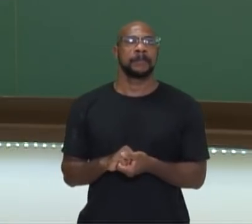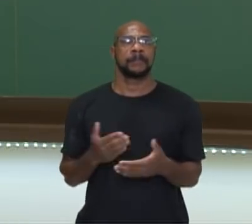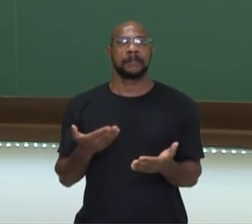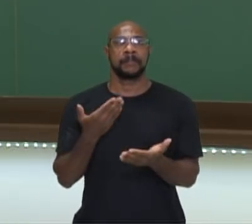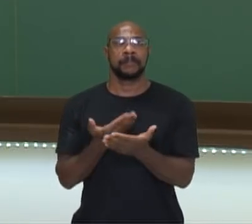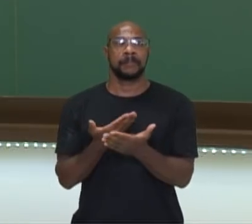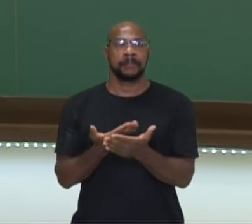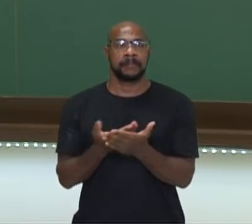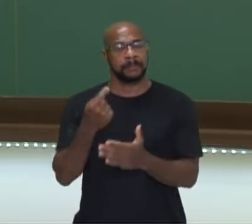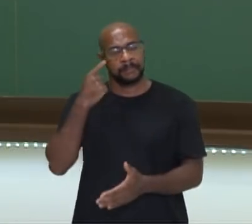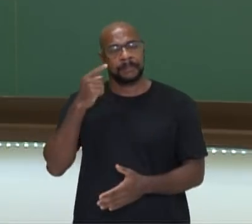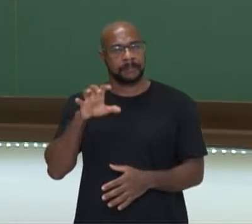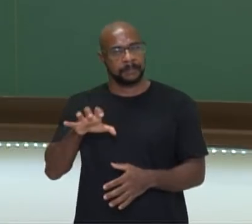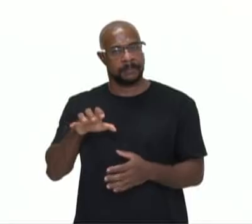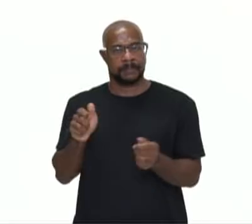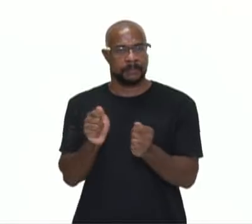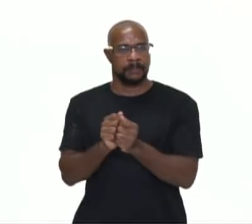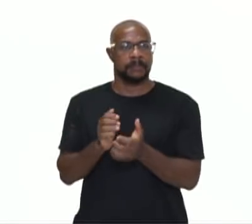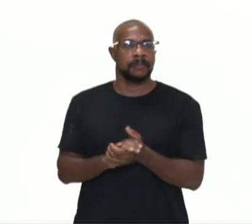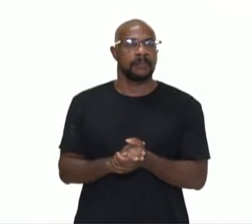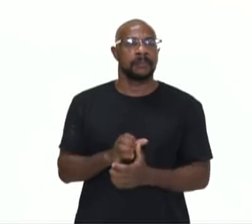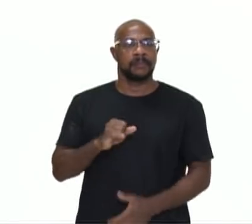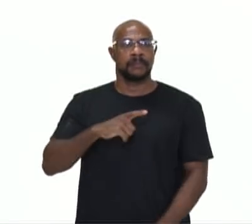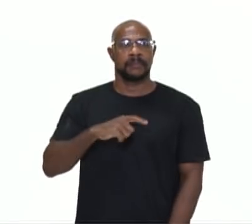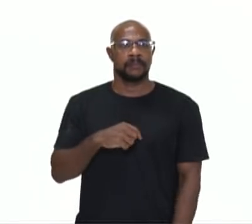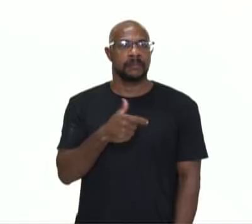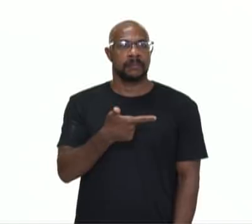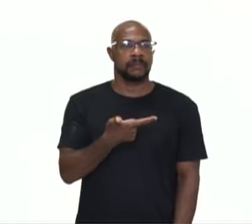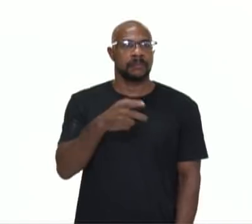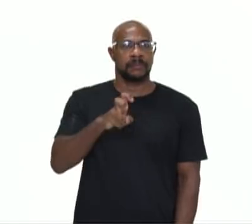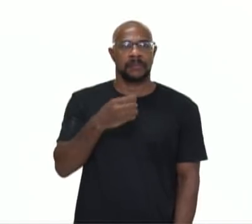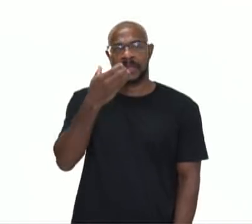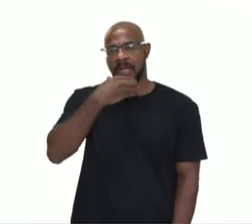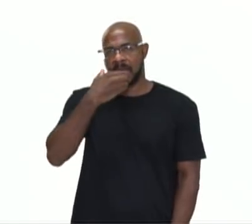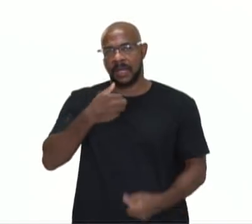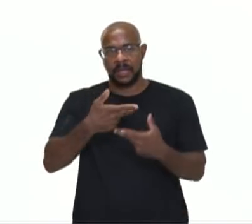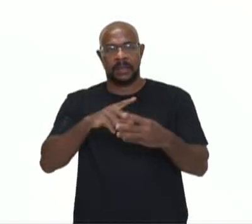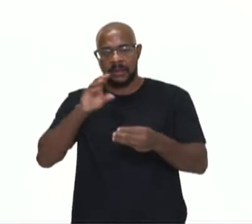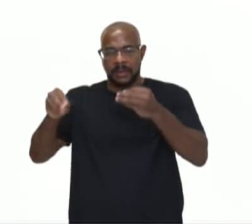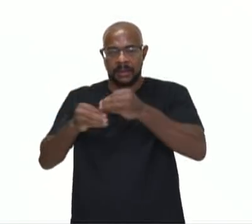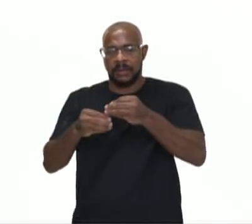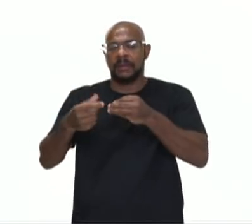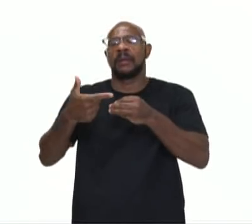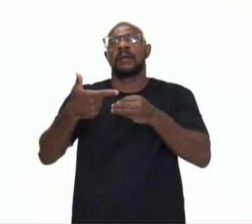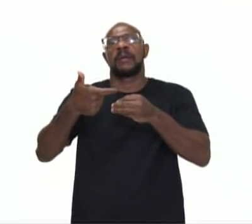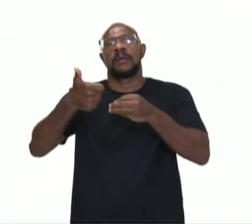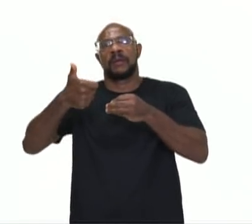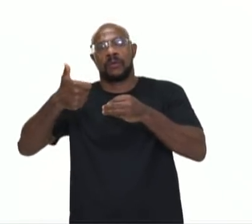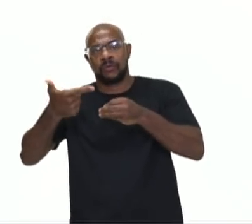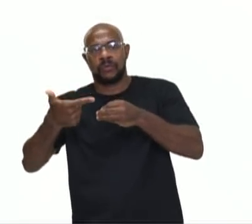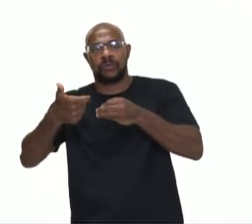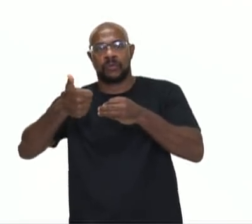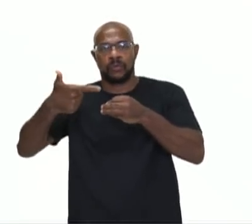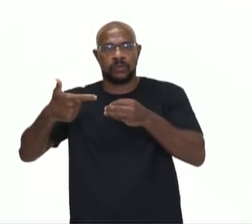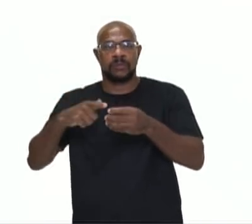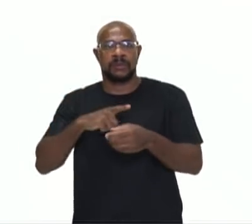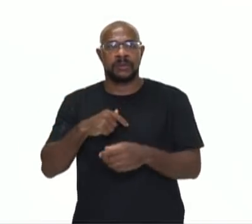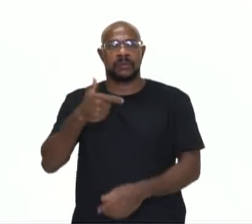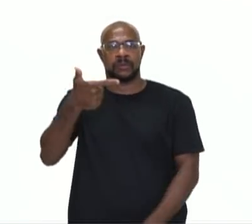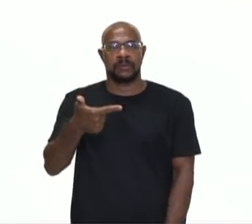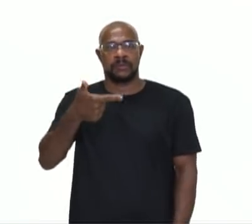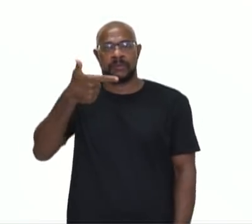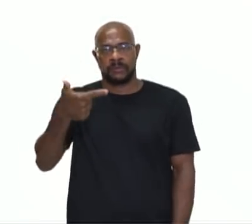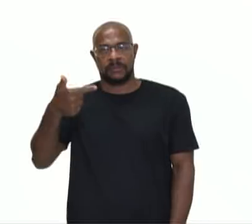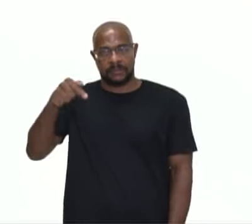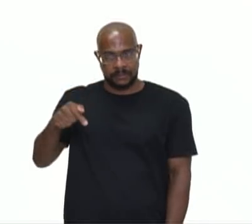Estudante, pense comigo. Se eu tiver 215 maçãs e acrescentar 12, eu terei 227 maçãs.